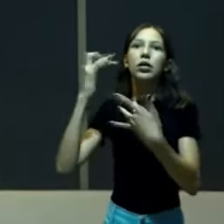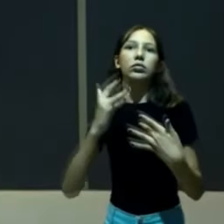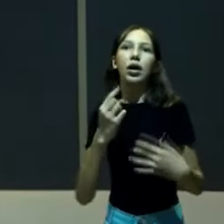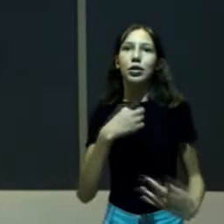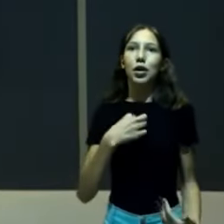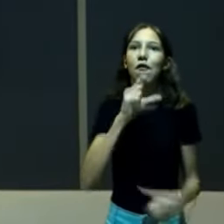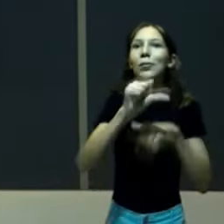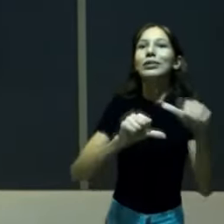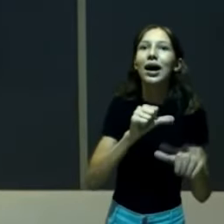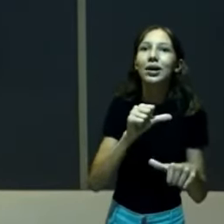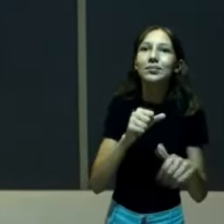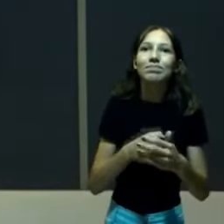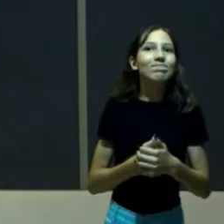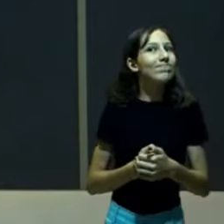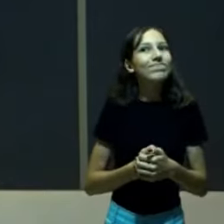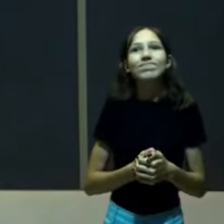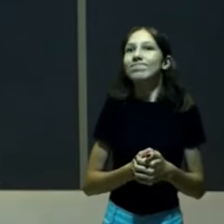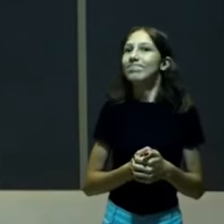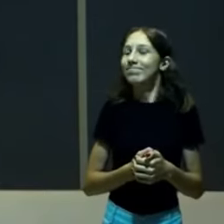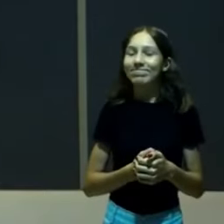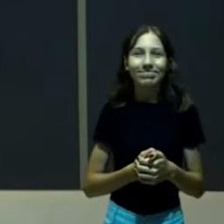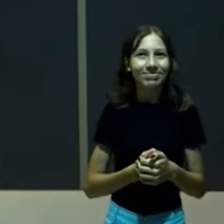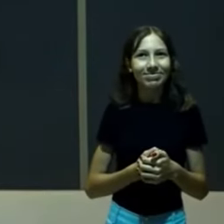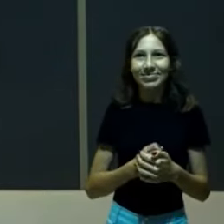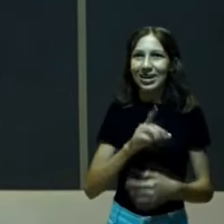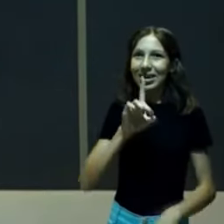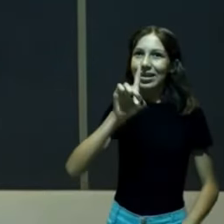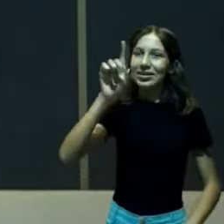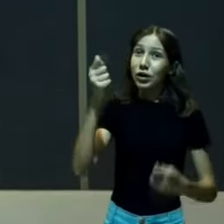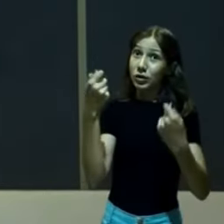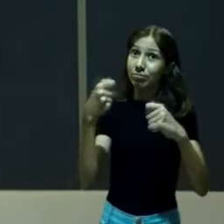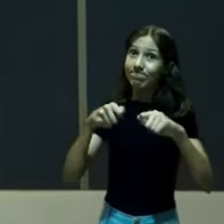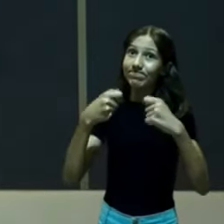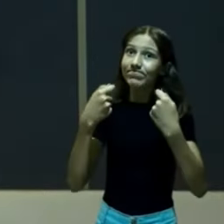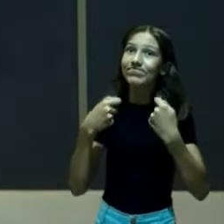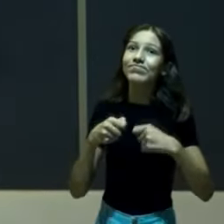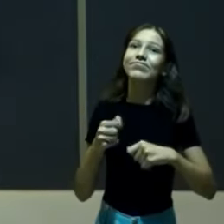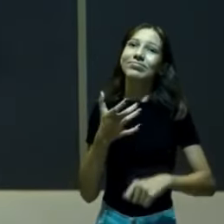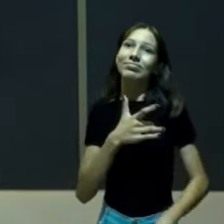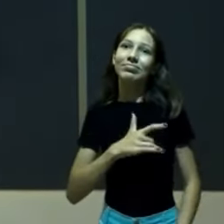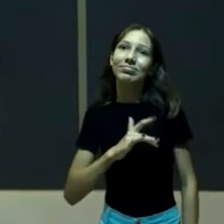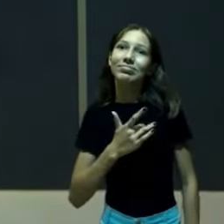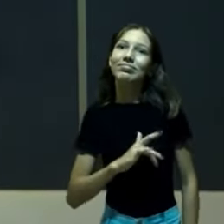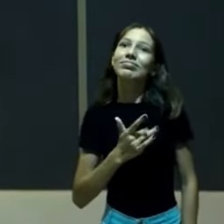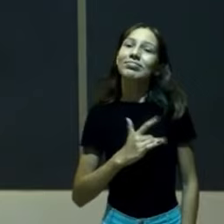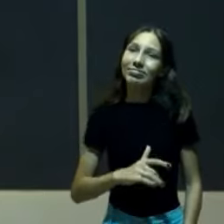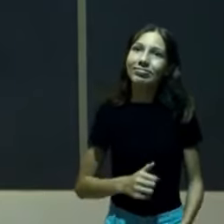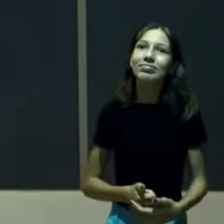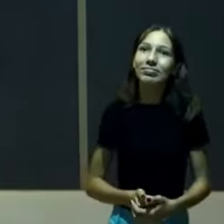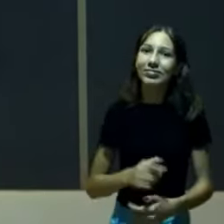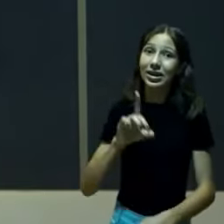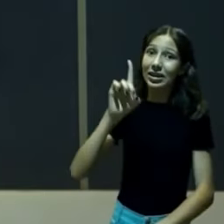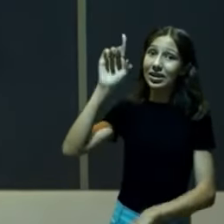Muda nada. Que Deus tenha misericórdia de nós. Que Deus nos ajude